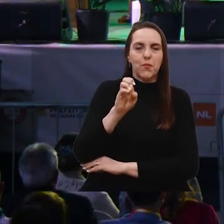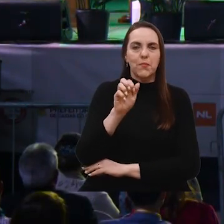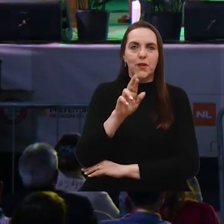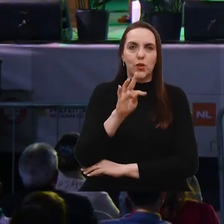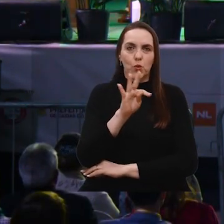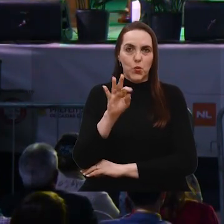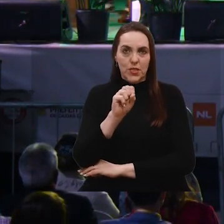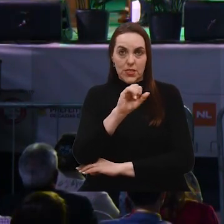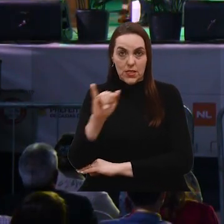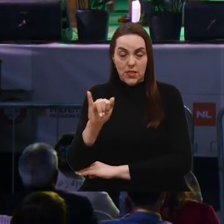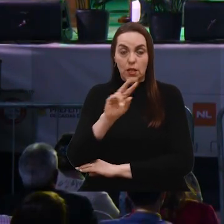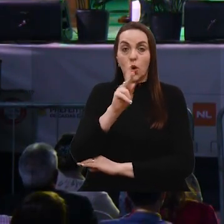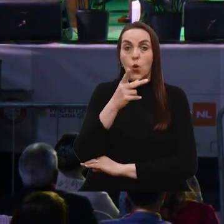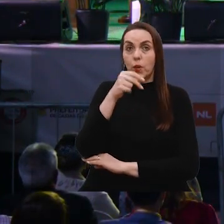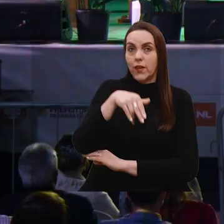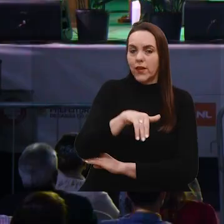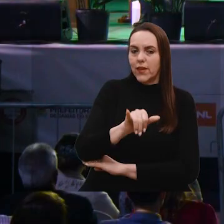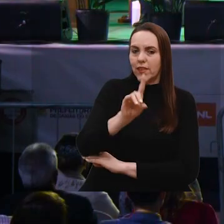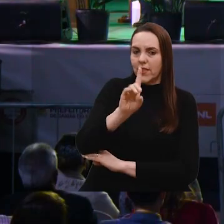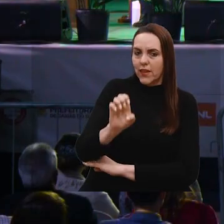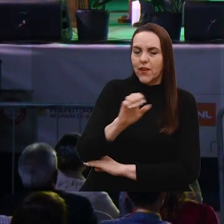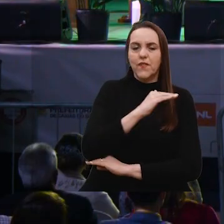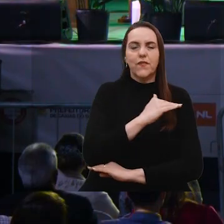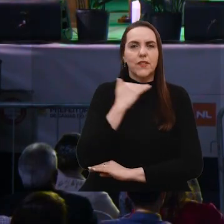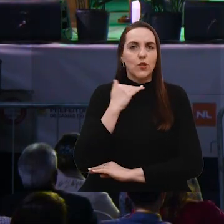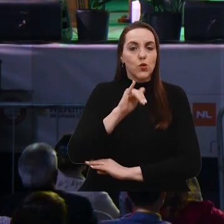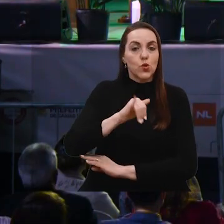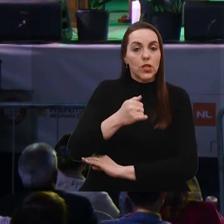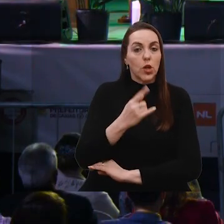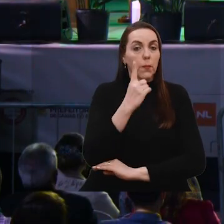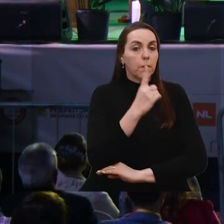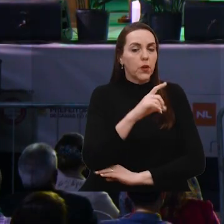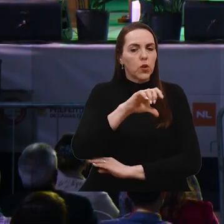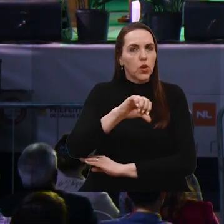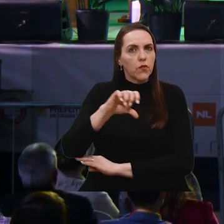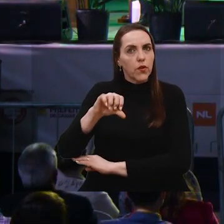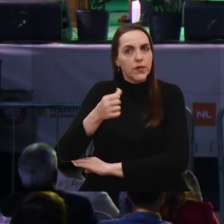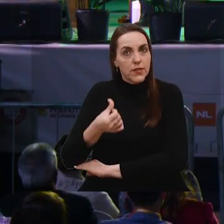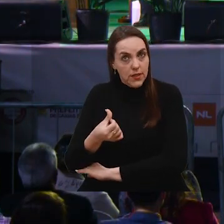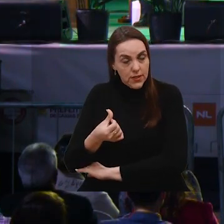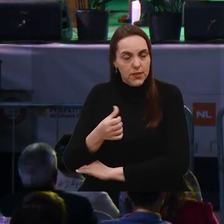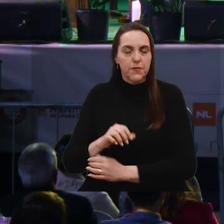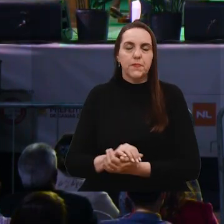Os Irmãos Bertucci. Oneide faleceu em janeiro de